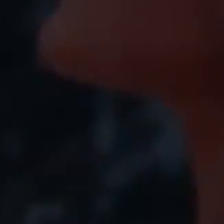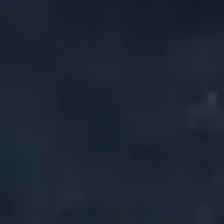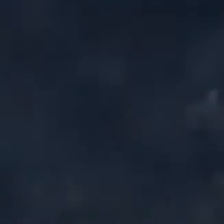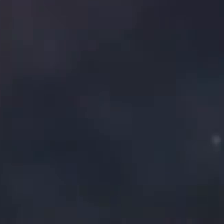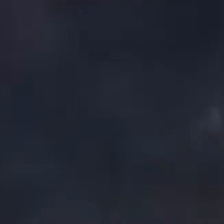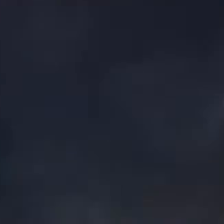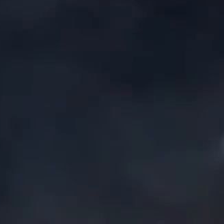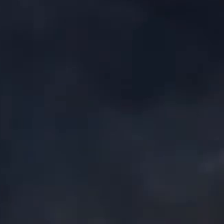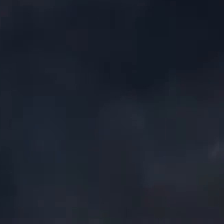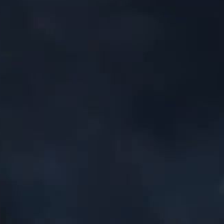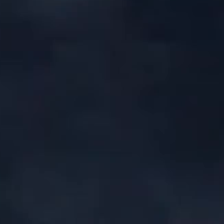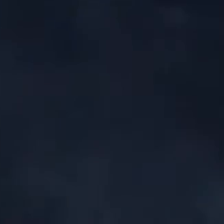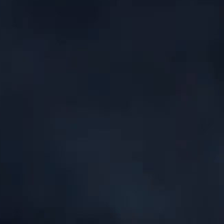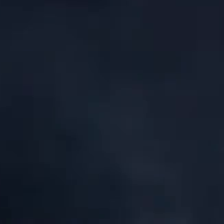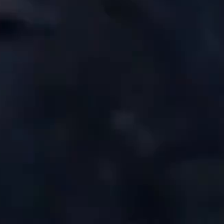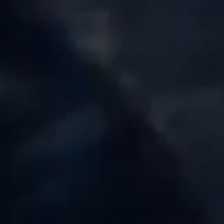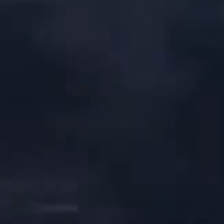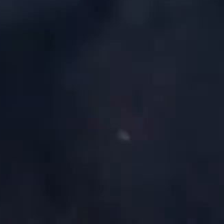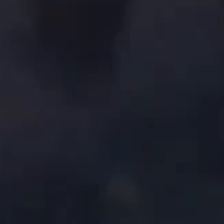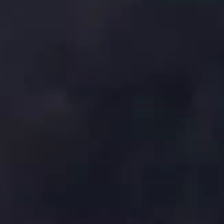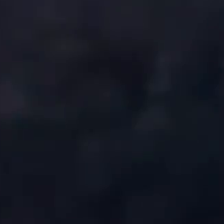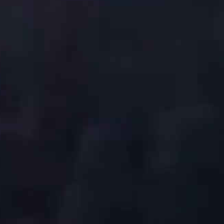Nenhum deles.